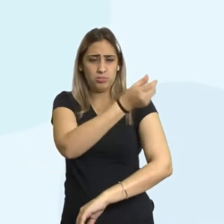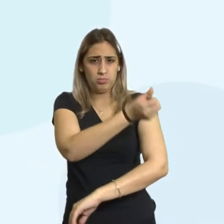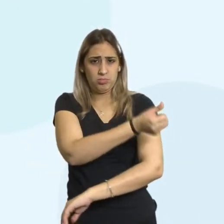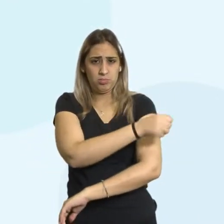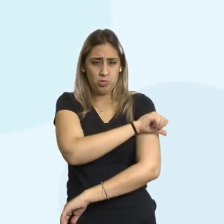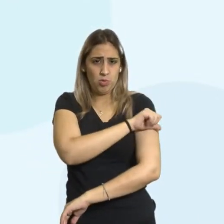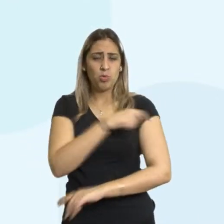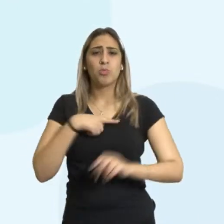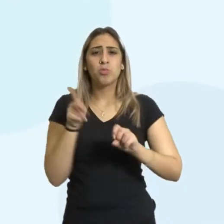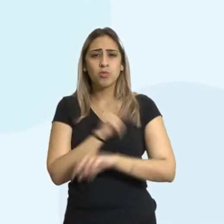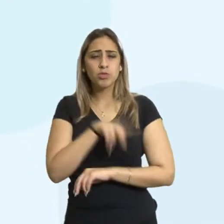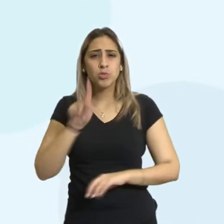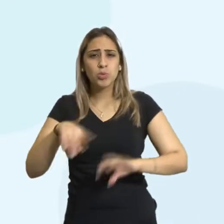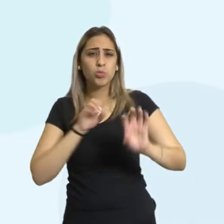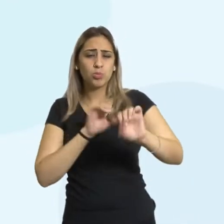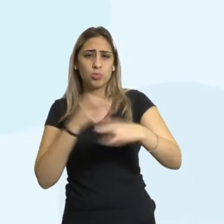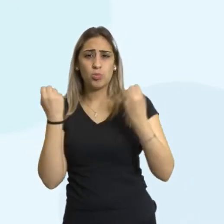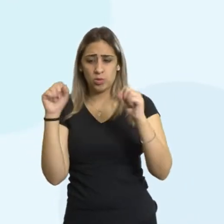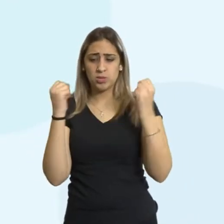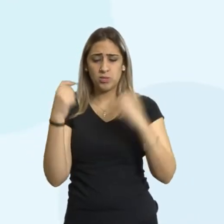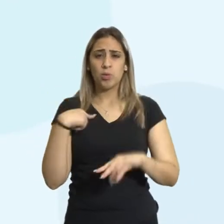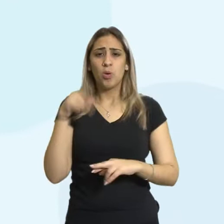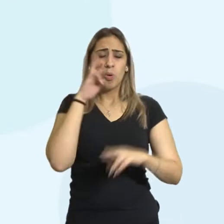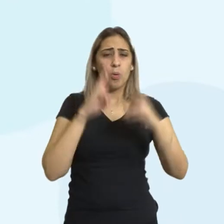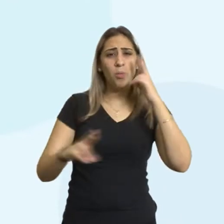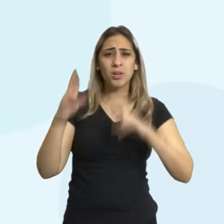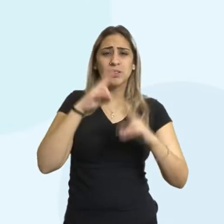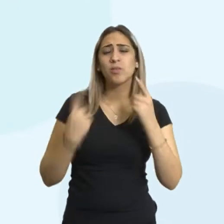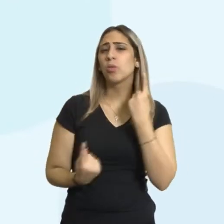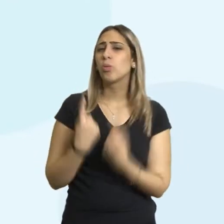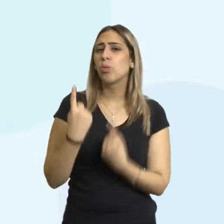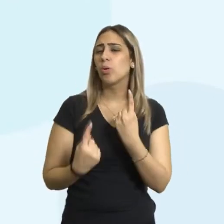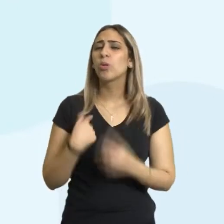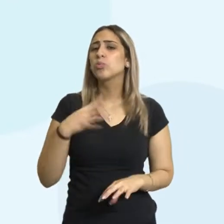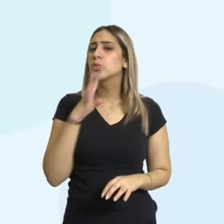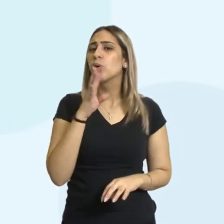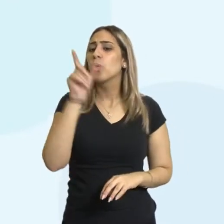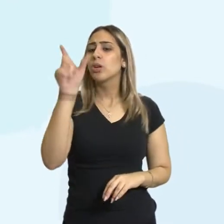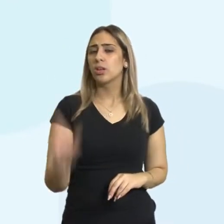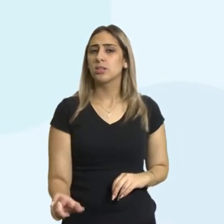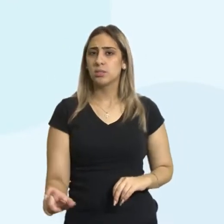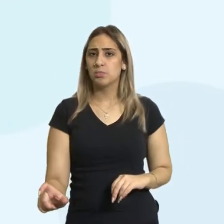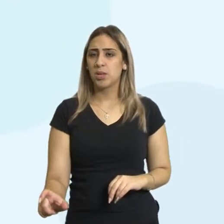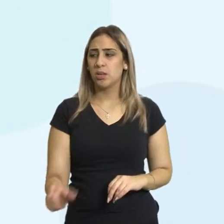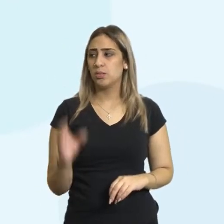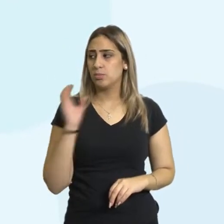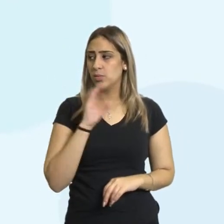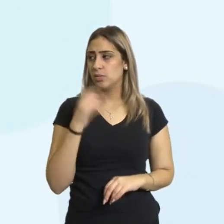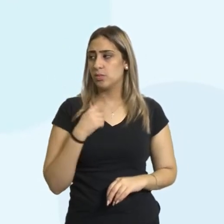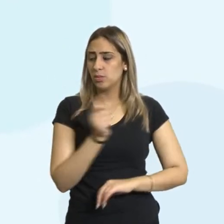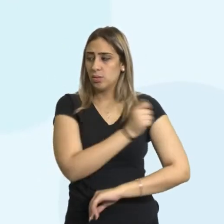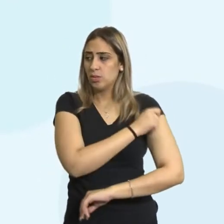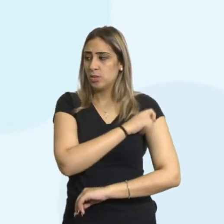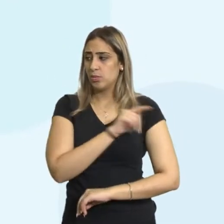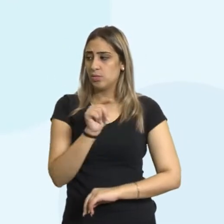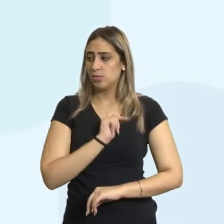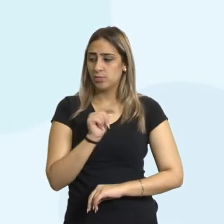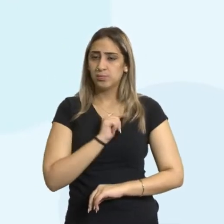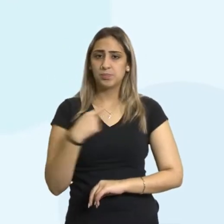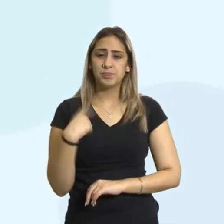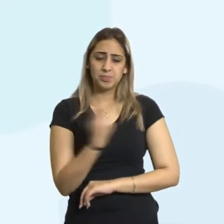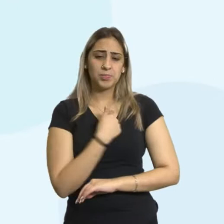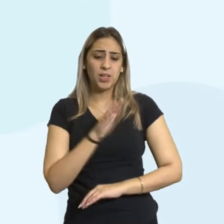de Educação Física ele primeiro Observe quais os conhecimentos prévios dos Estudantes que os Estudantes têm